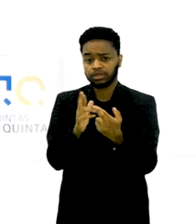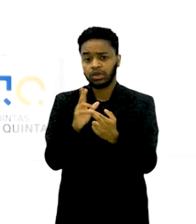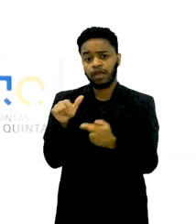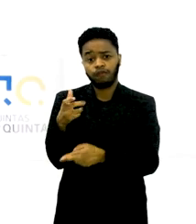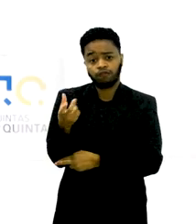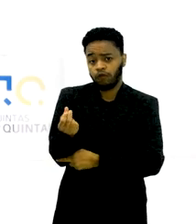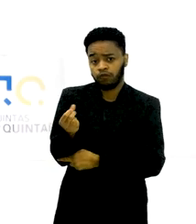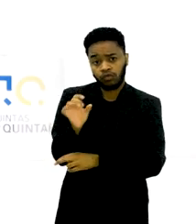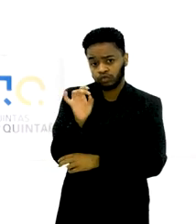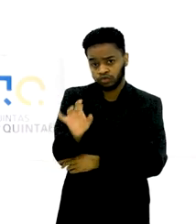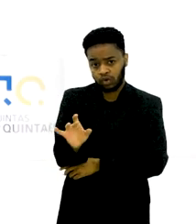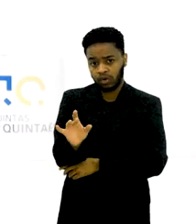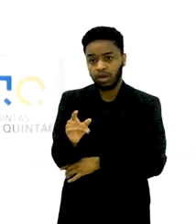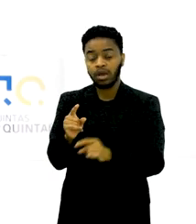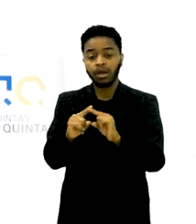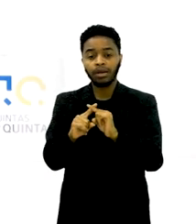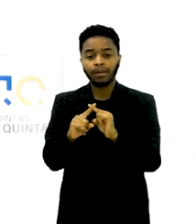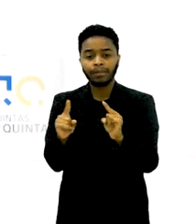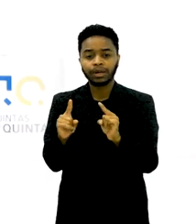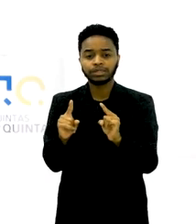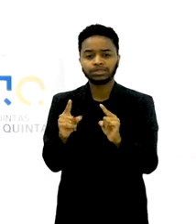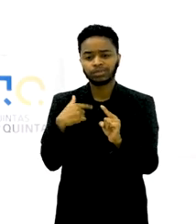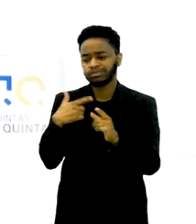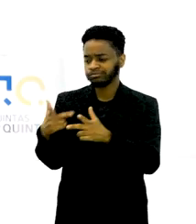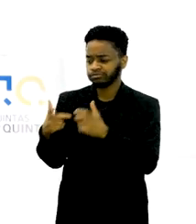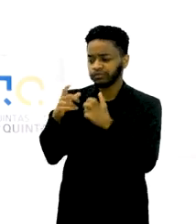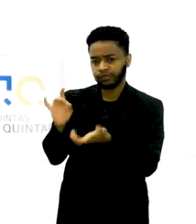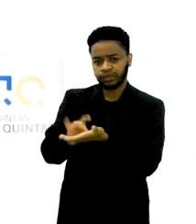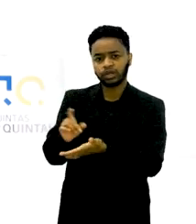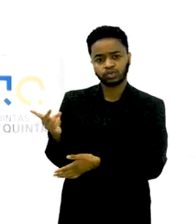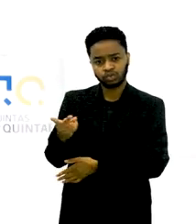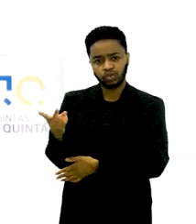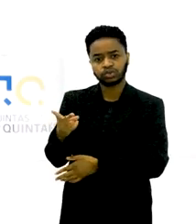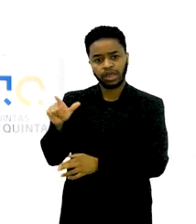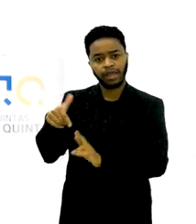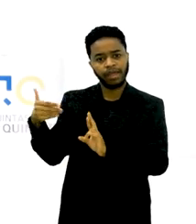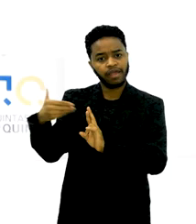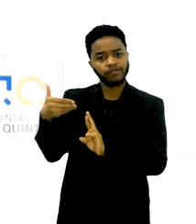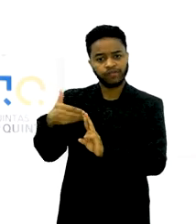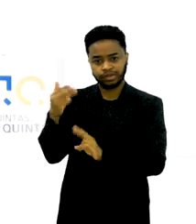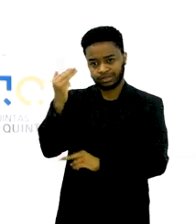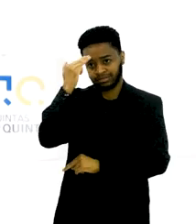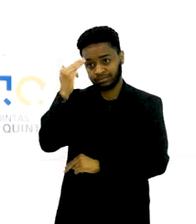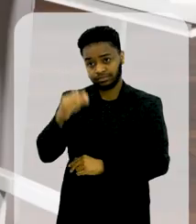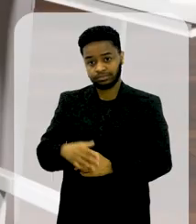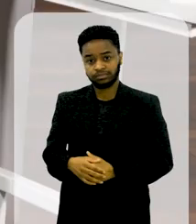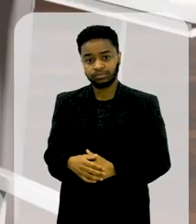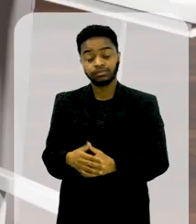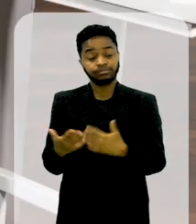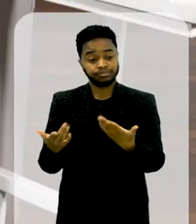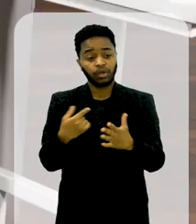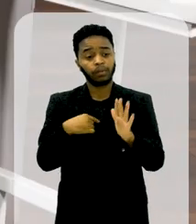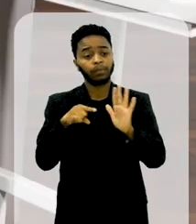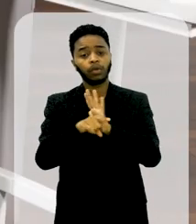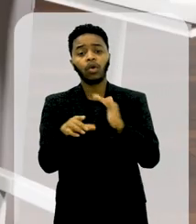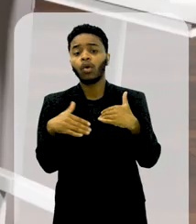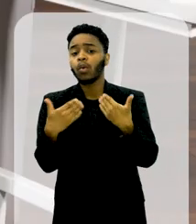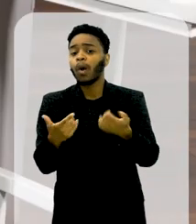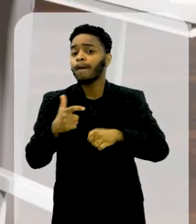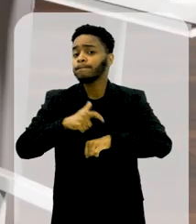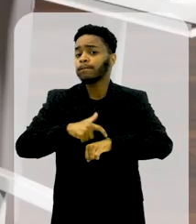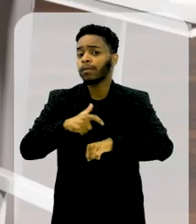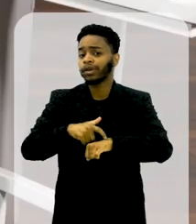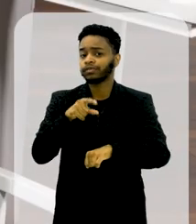e minha avó né é o quanto que eles eram assim essa referência de memória é essa pergunta que quer fazer Qual o momento